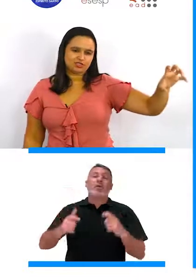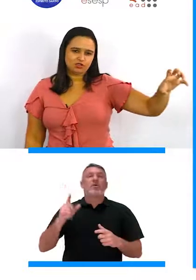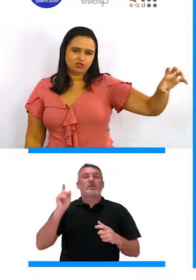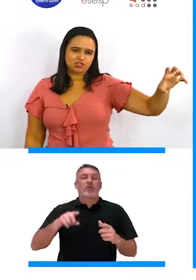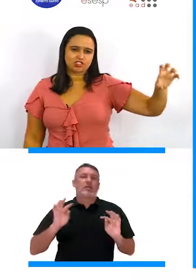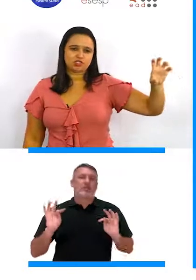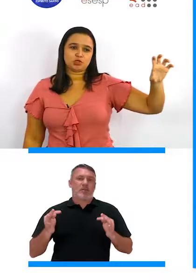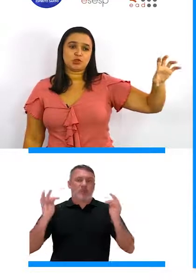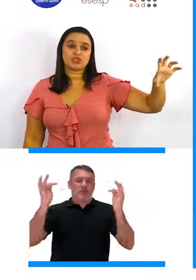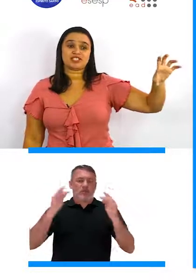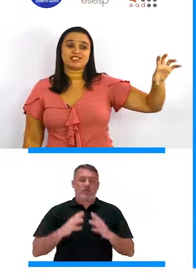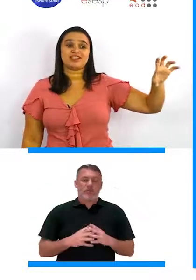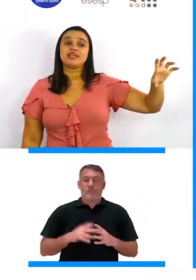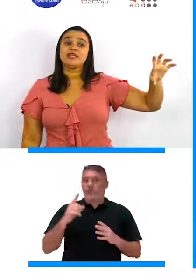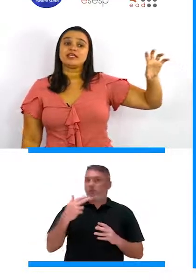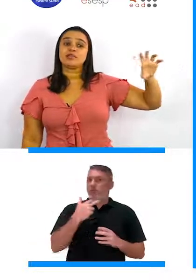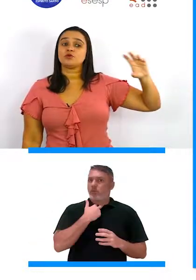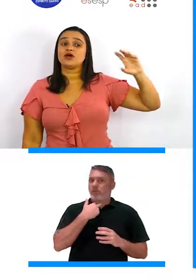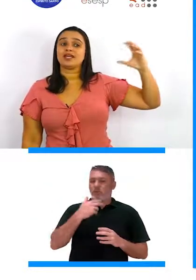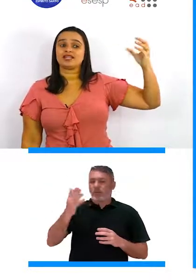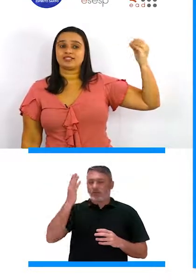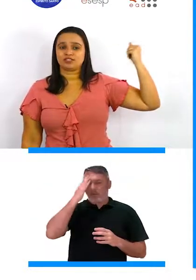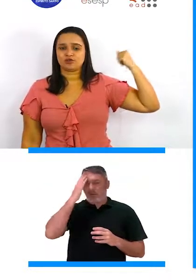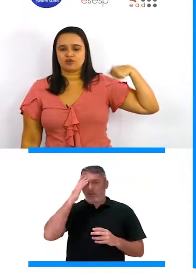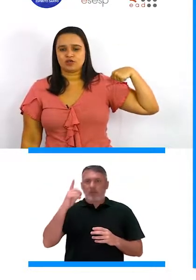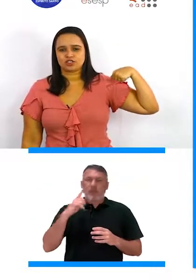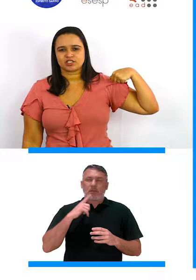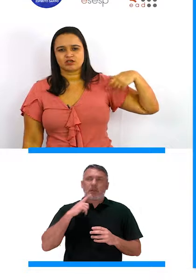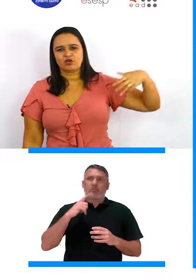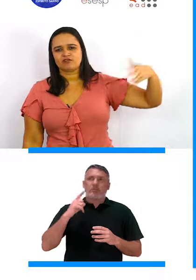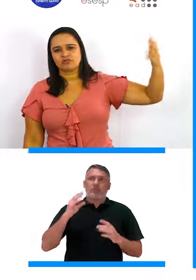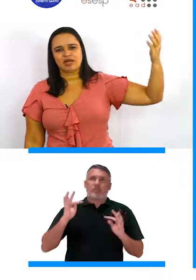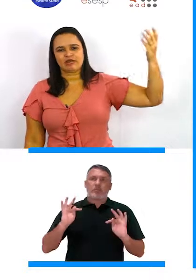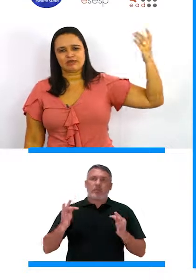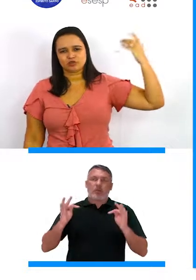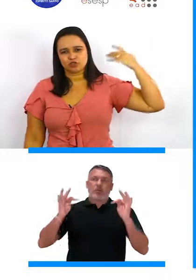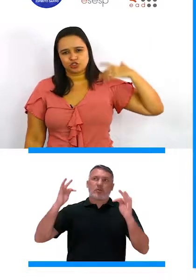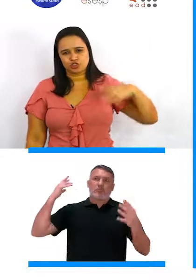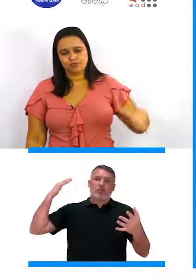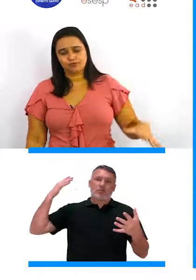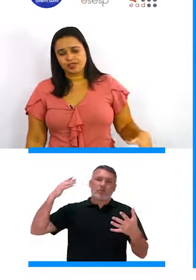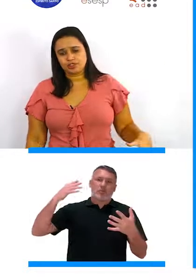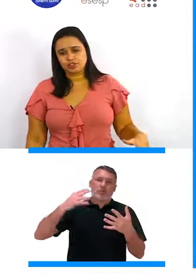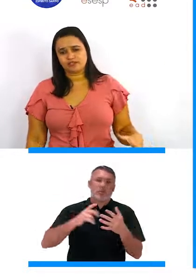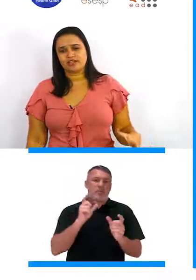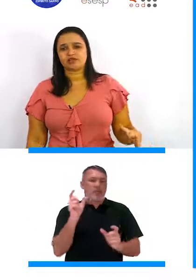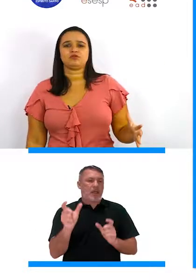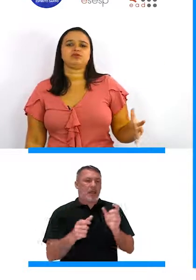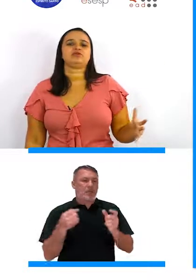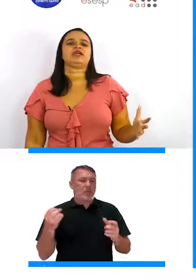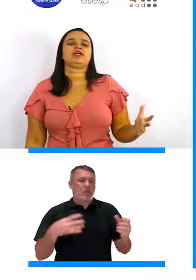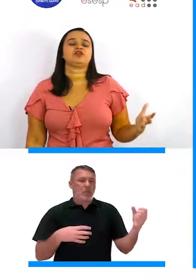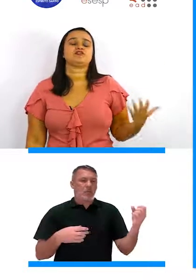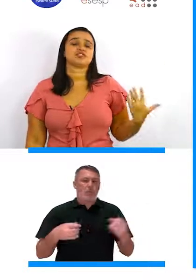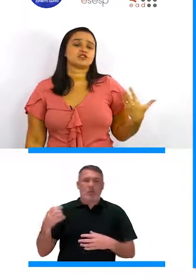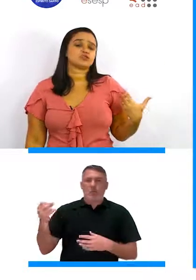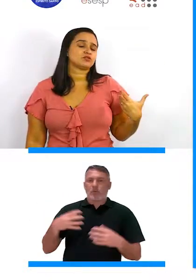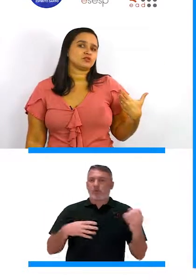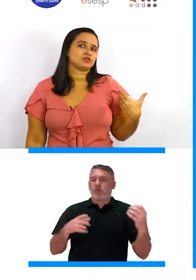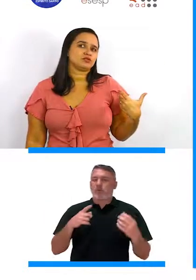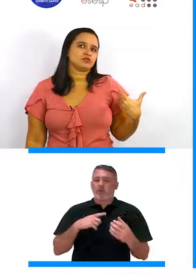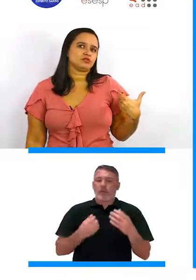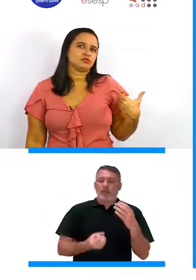Da tecnologia. A gente não pode esquecer que com a era tecnológica, novas palavras surgiram e tiveram